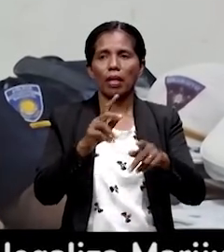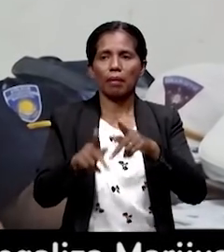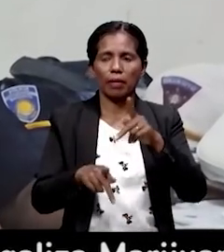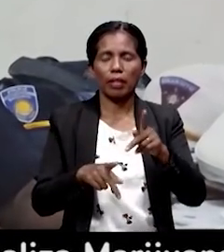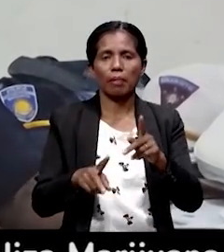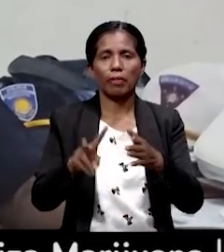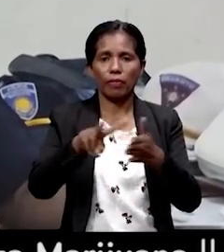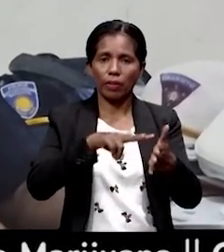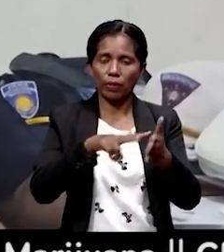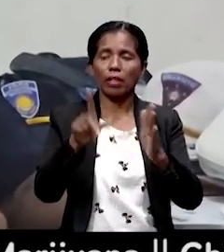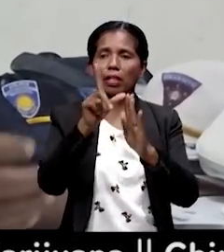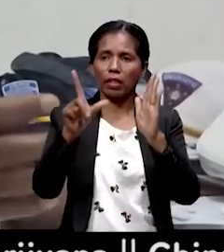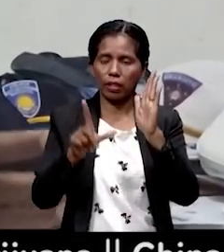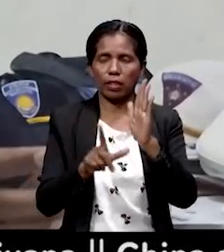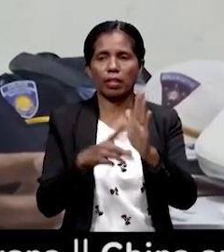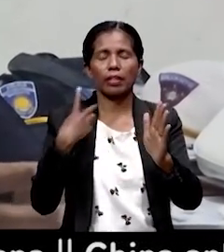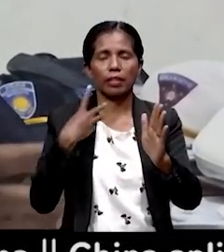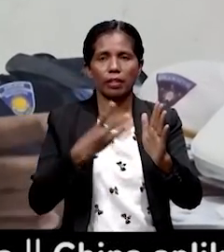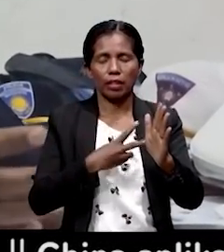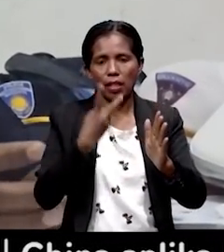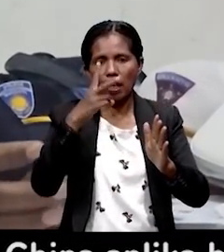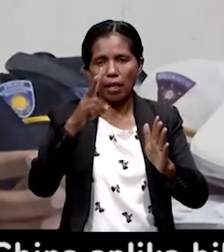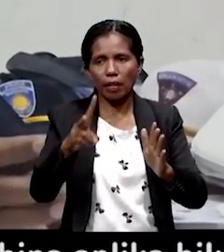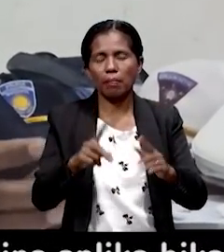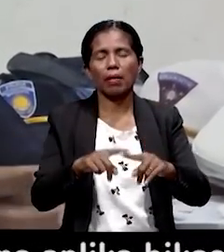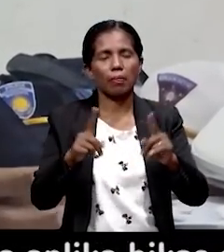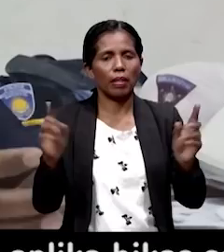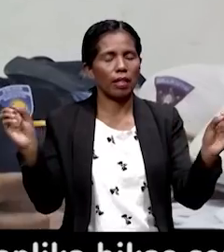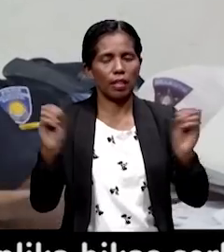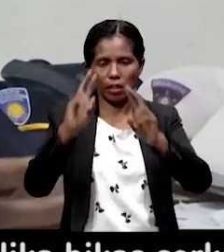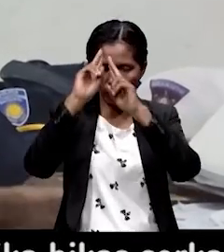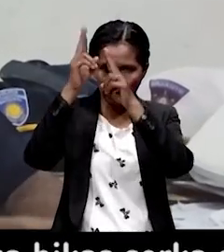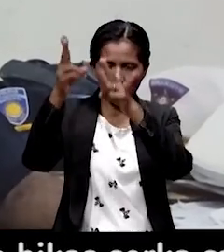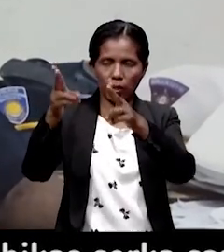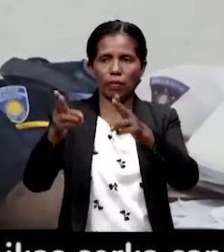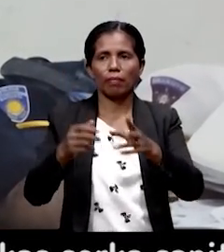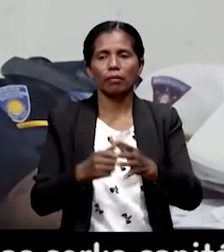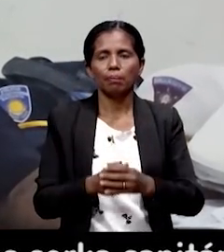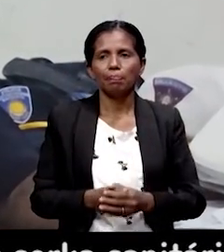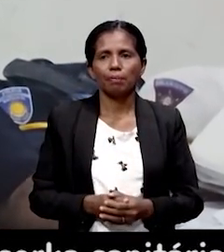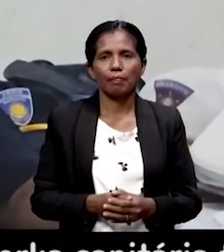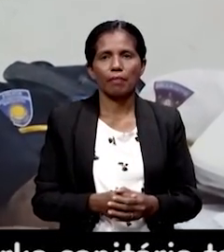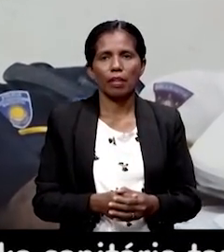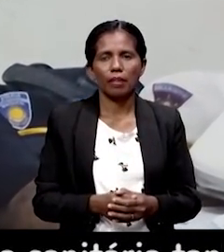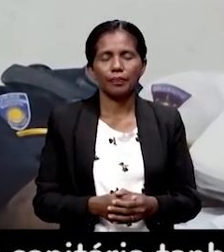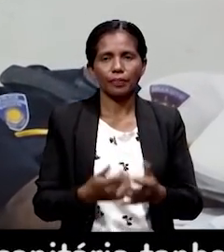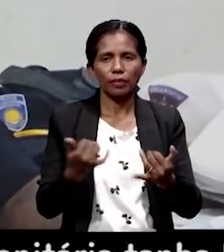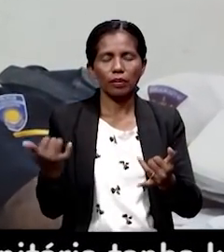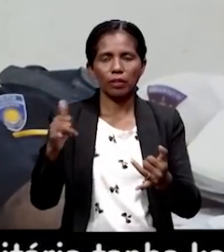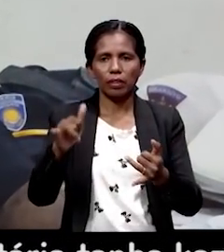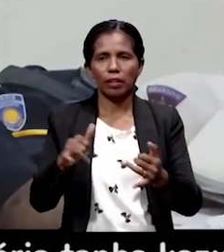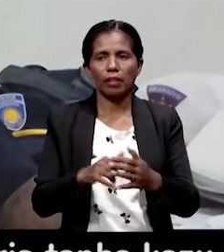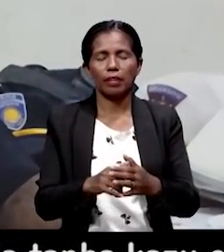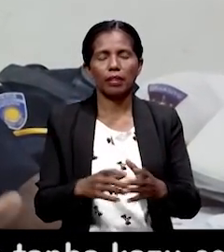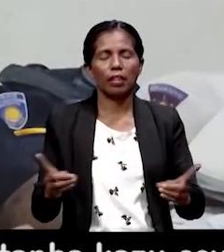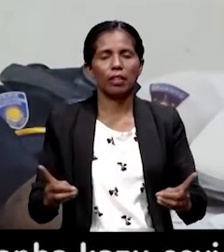ela lei, e tem a autoridade de segurança a ser ela, mas vem lá, obedece, quer dizer que desobedece. Então, ninha actos né,